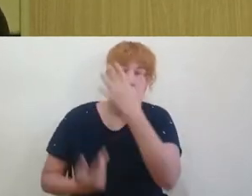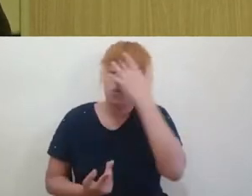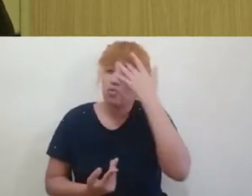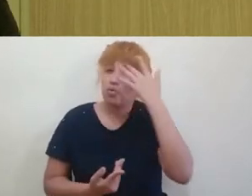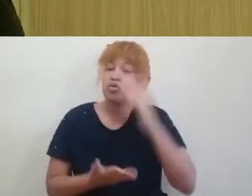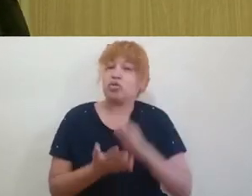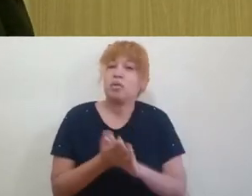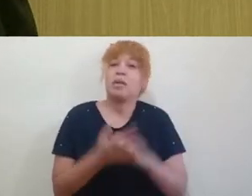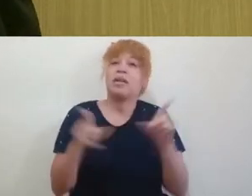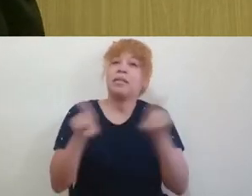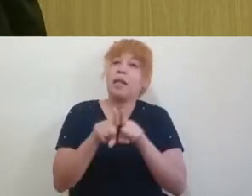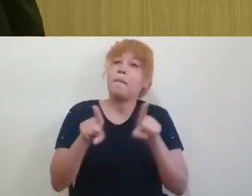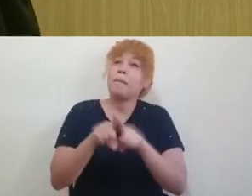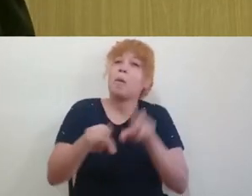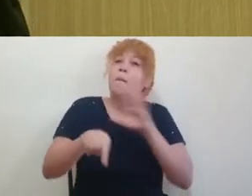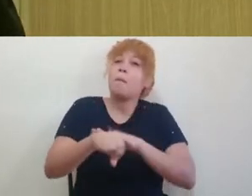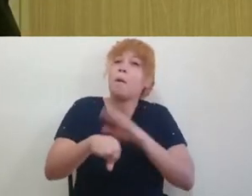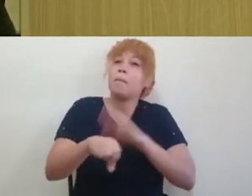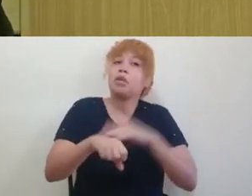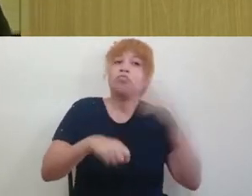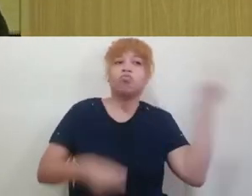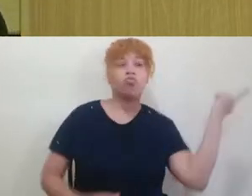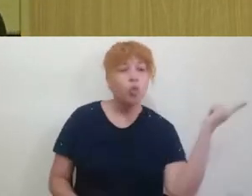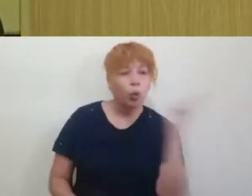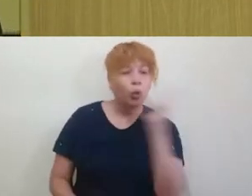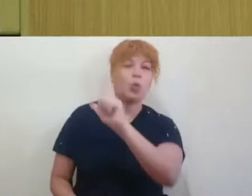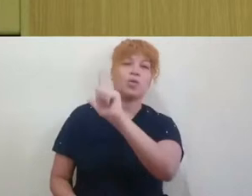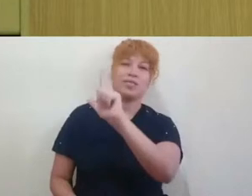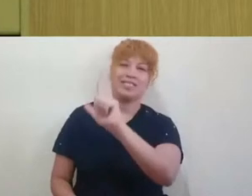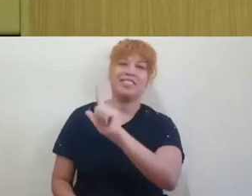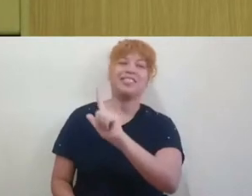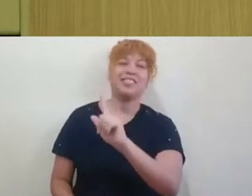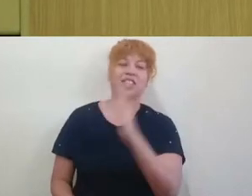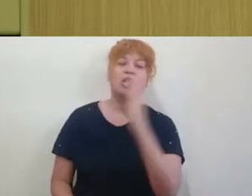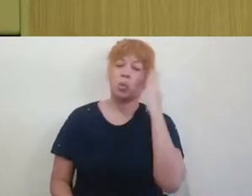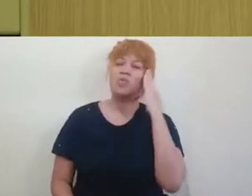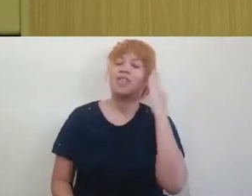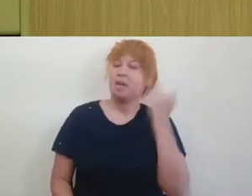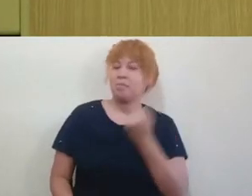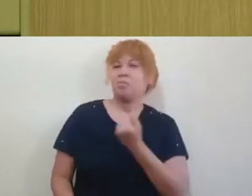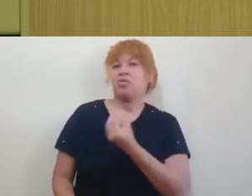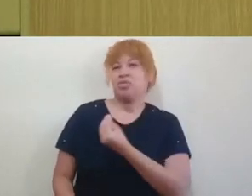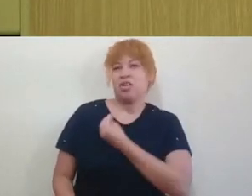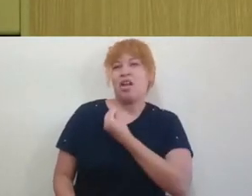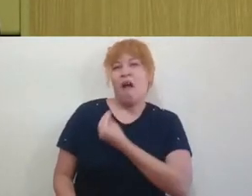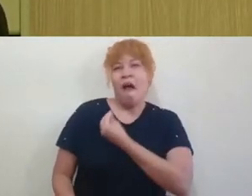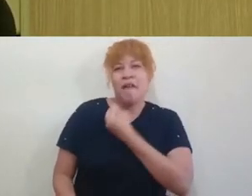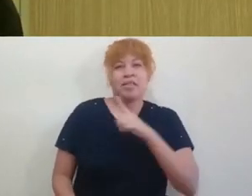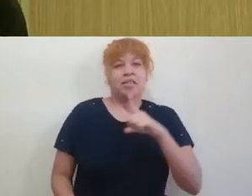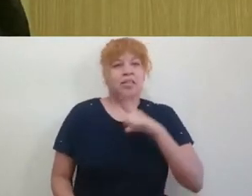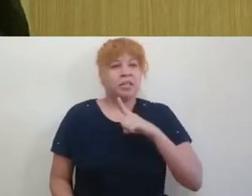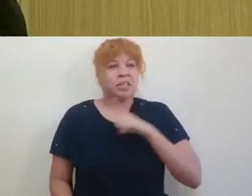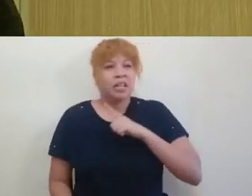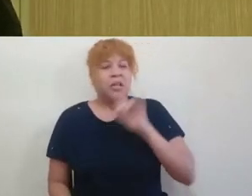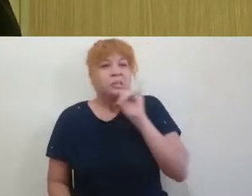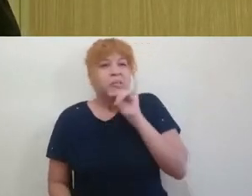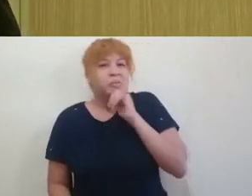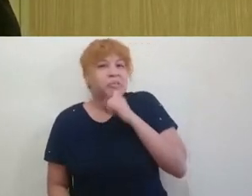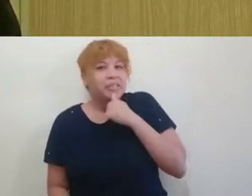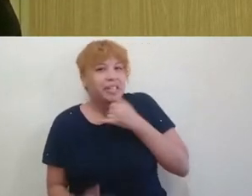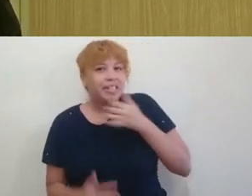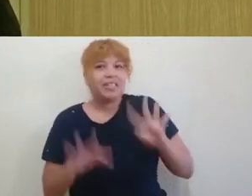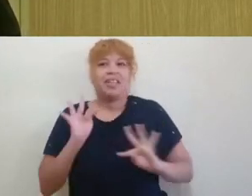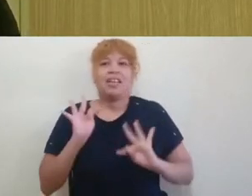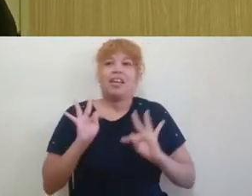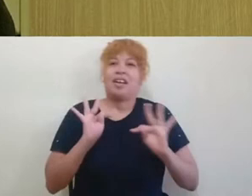que viabiliza que essa educação de qualidade chegue até vocês e que vocês consigam absorver